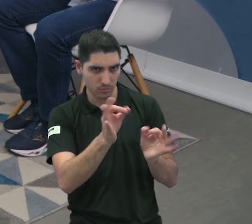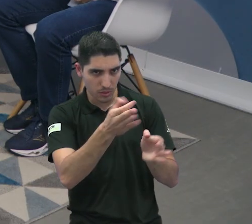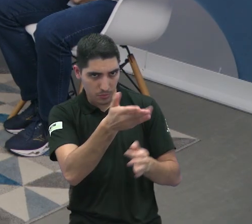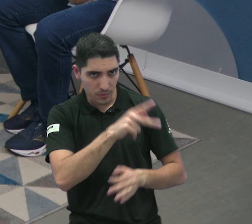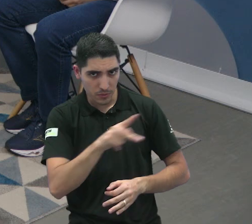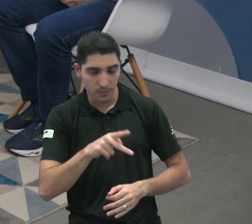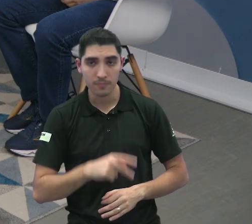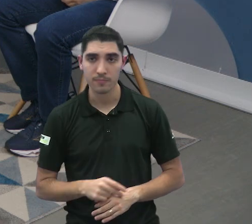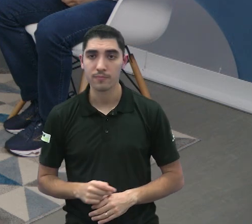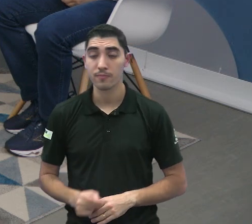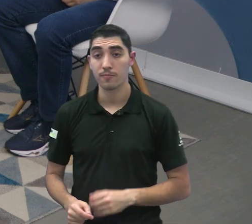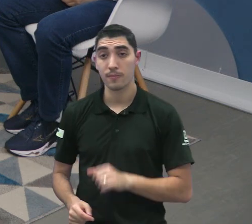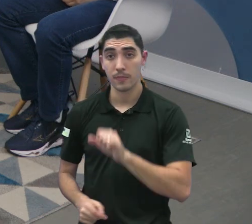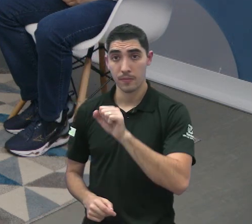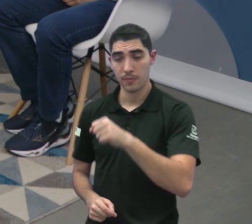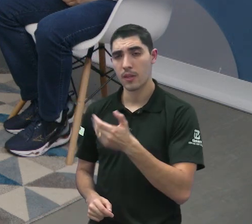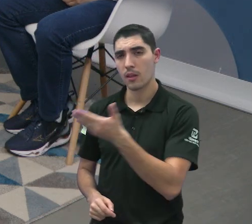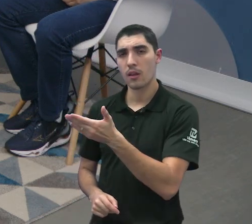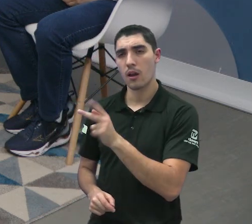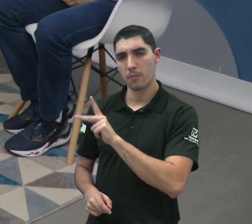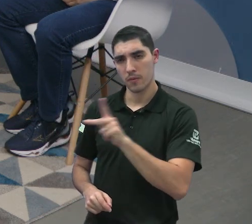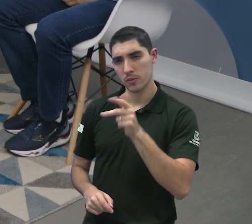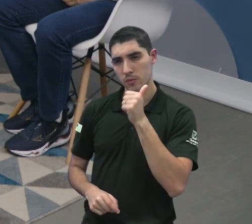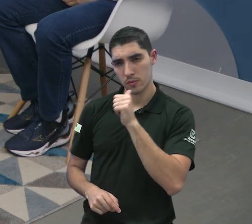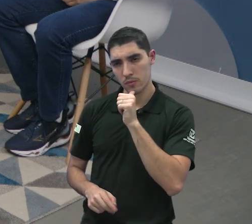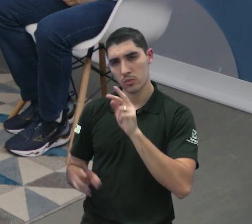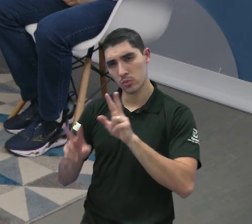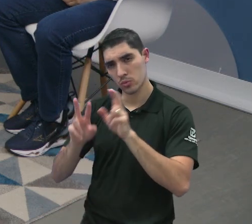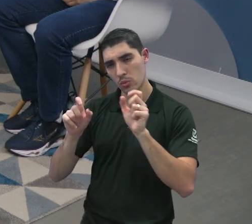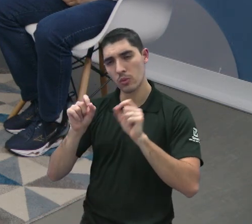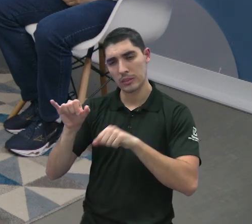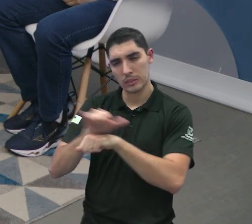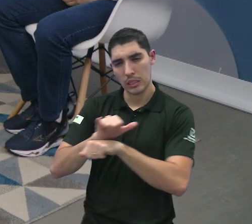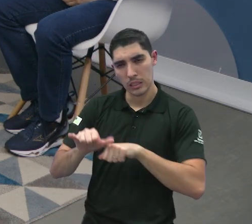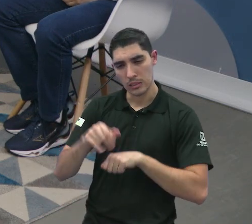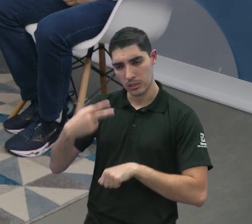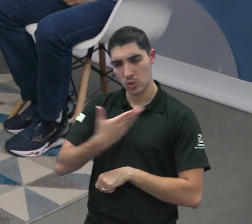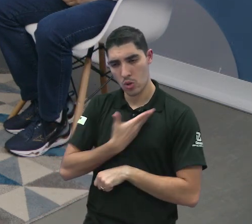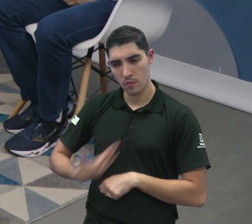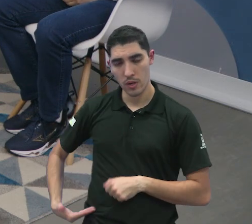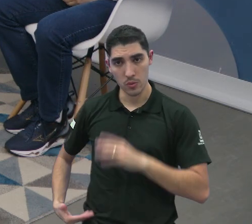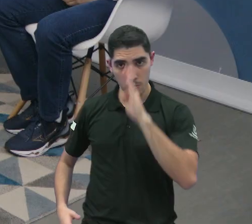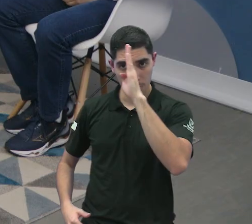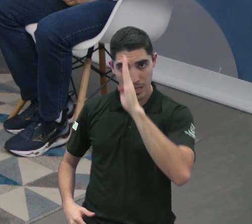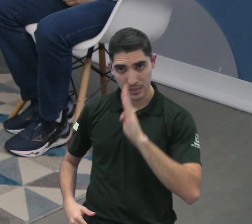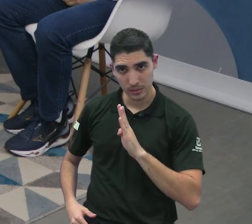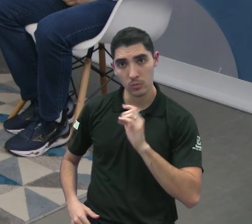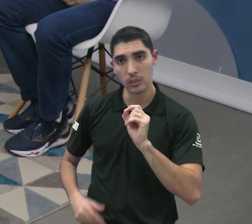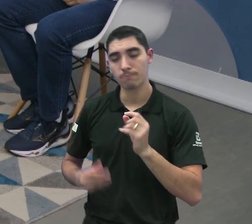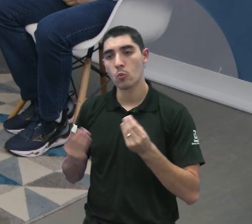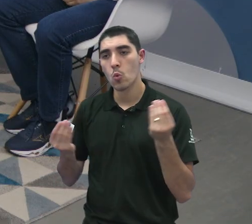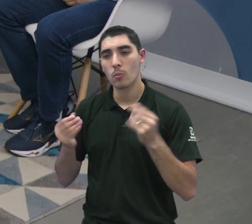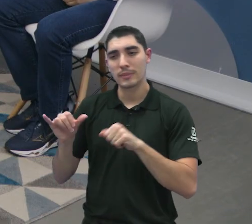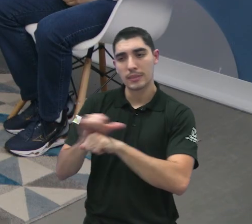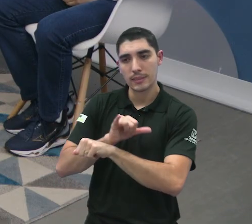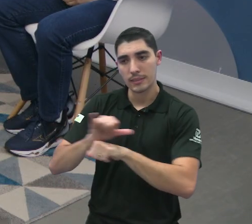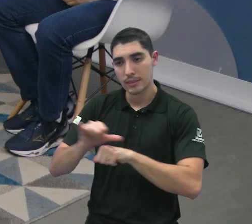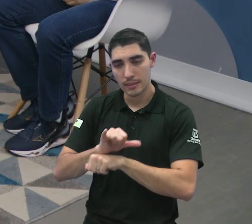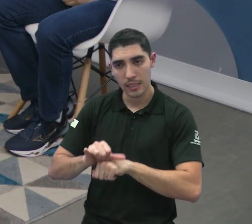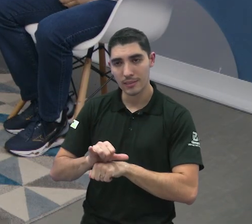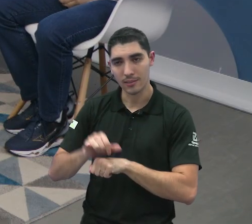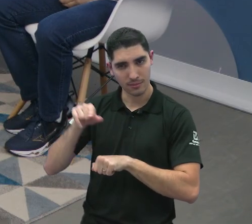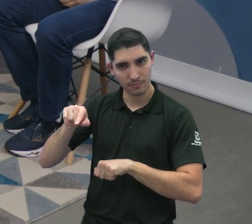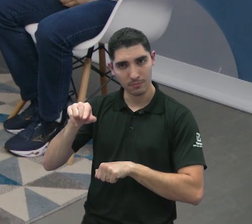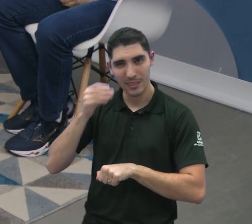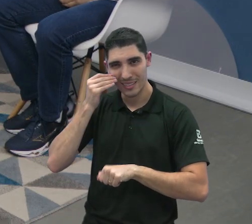que a professora, no caso, se referindo às tentativas específicas do governo brasileiro em buscar uma solução negociada para a crise que